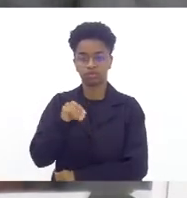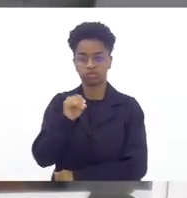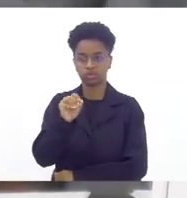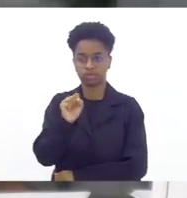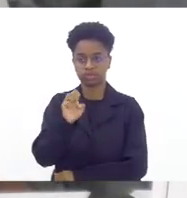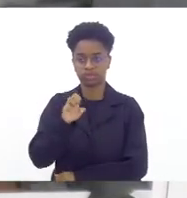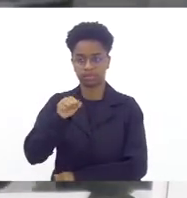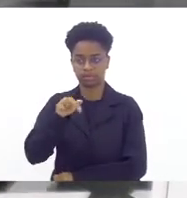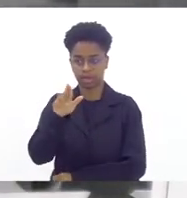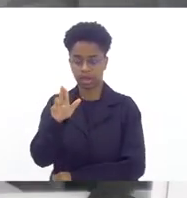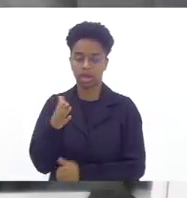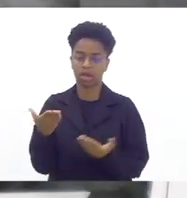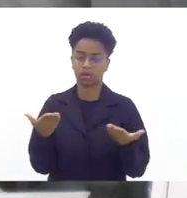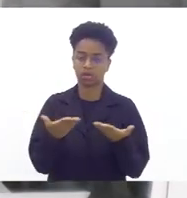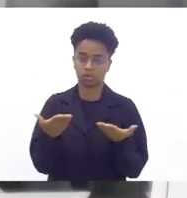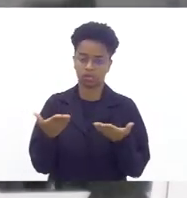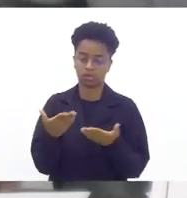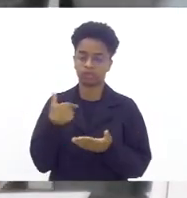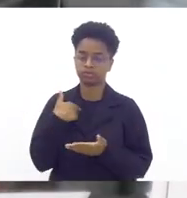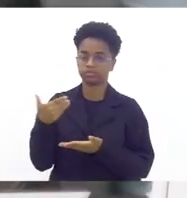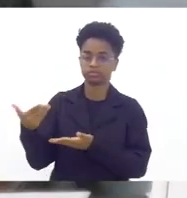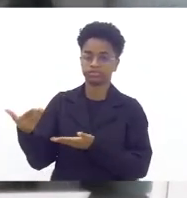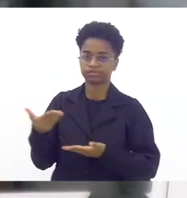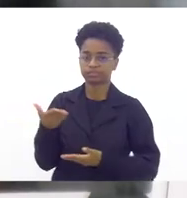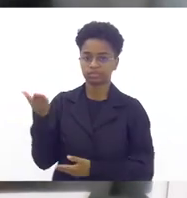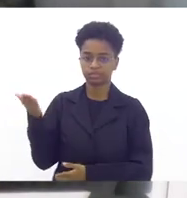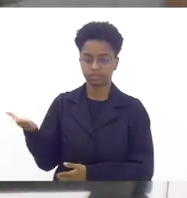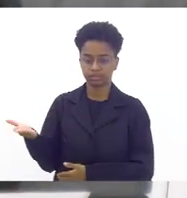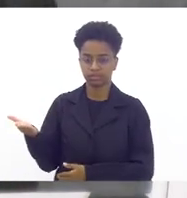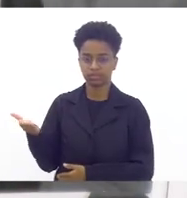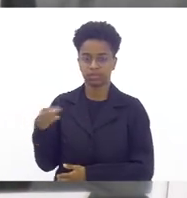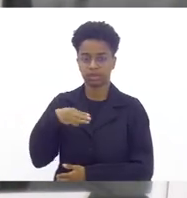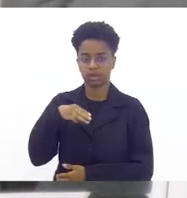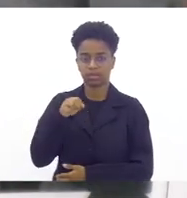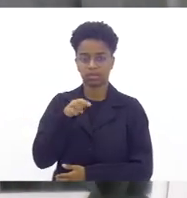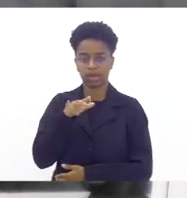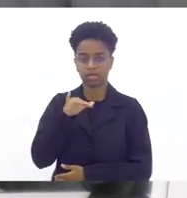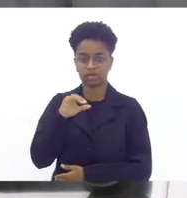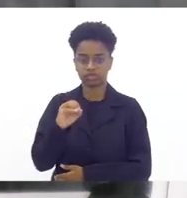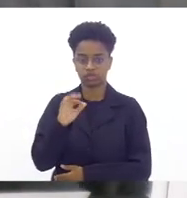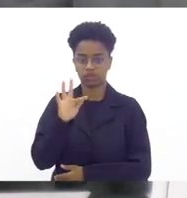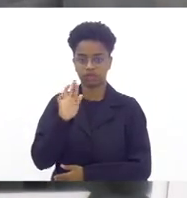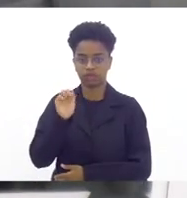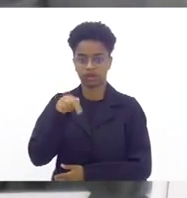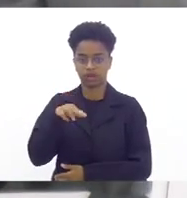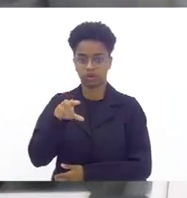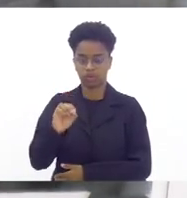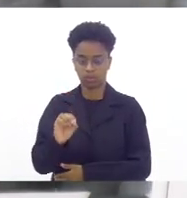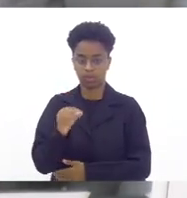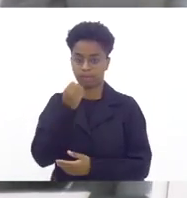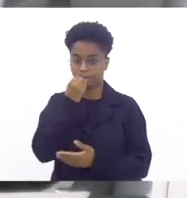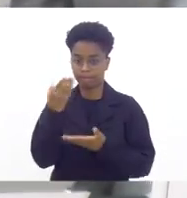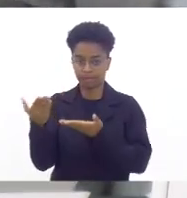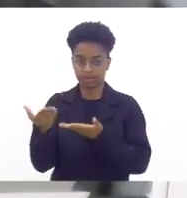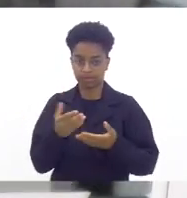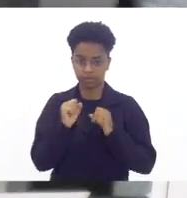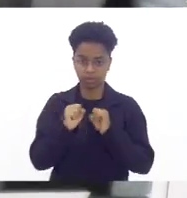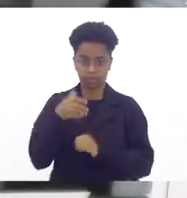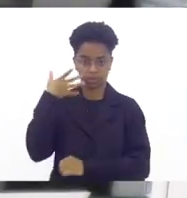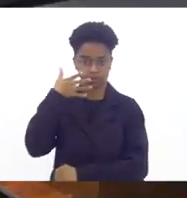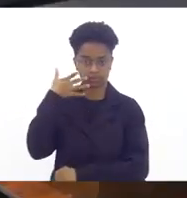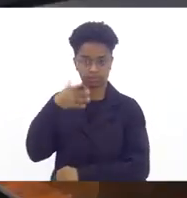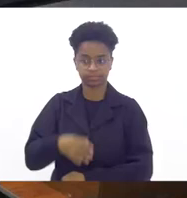Marques. Então passo agora a palavra ao Márcio Franco do Simpro, bem-vindo, a palavra é sua.